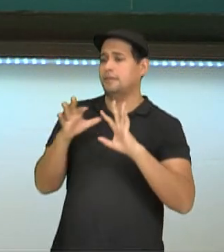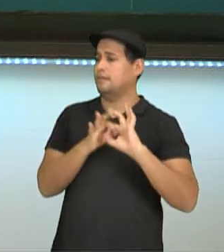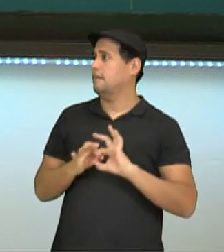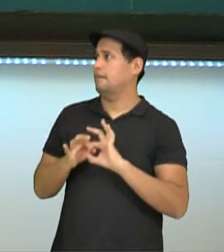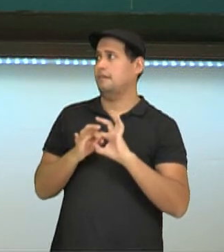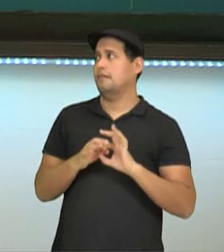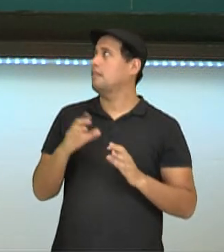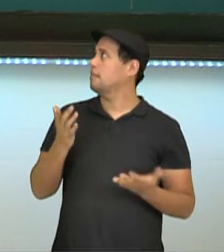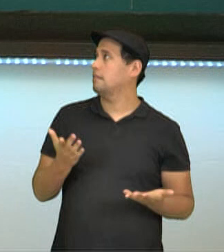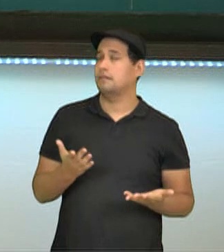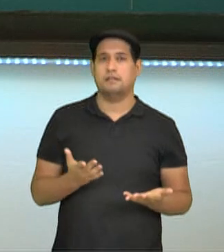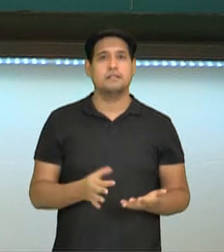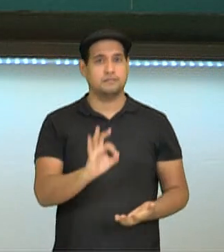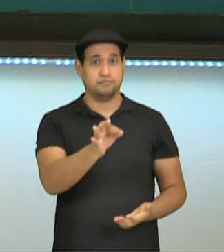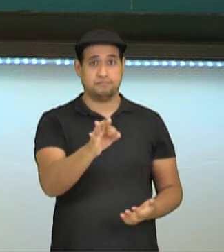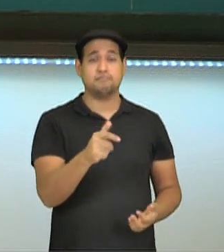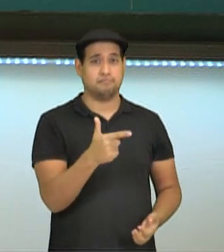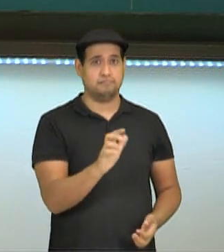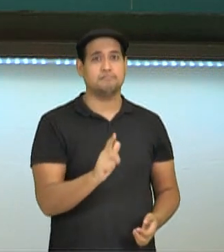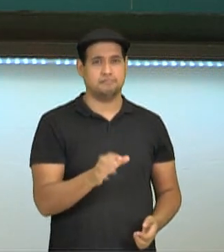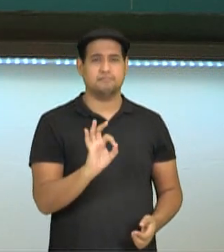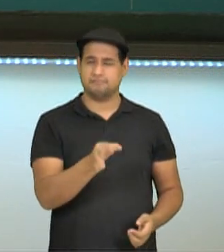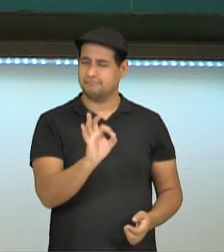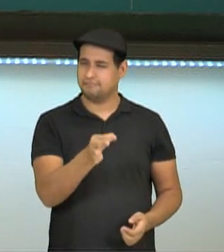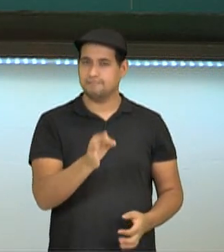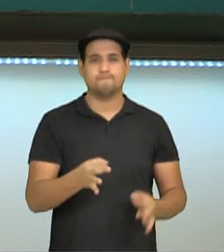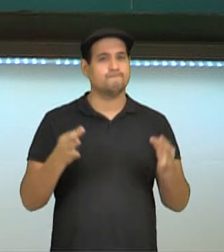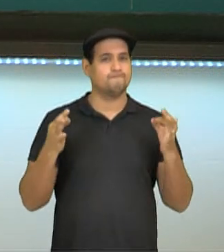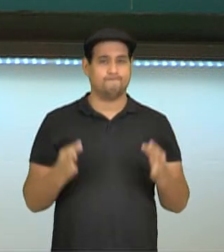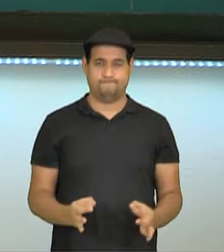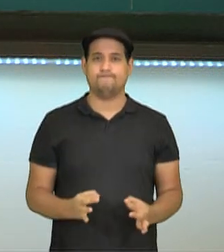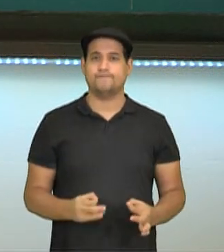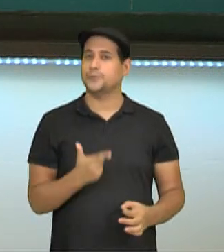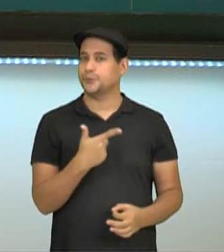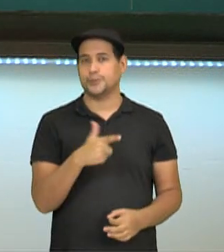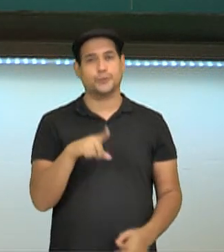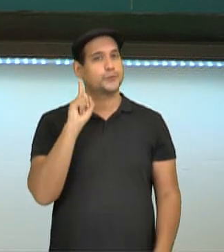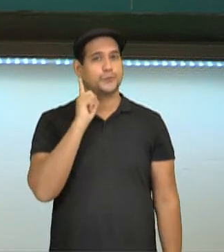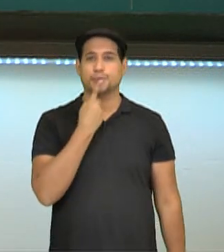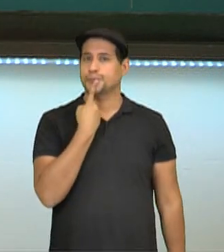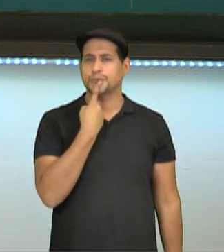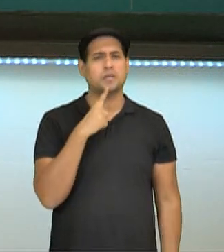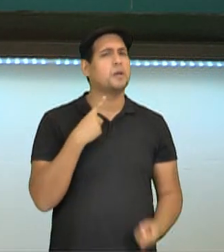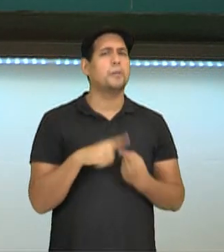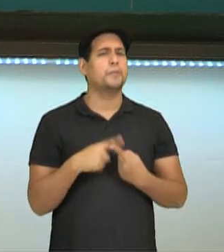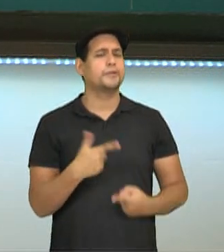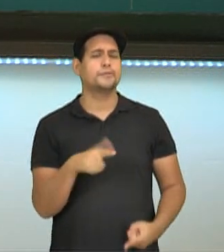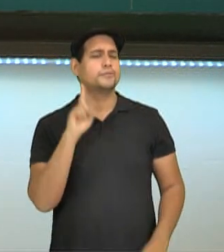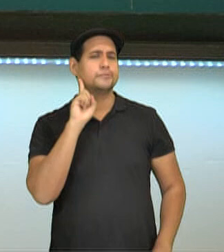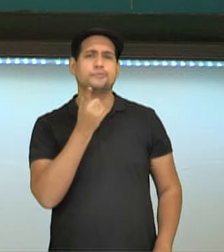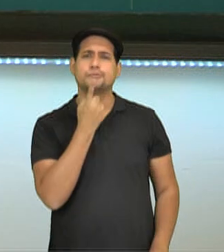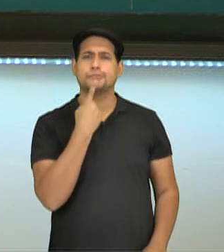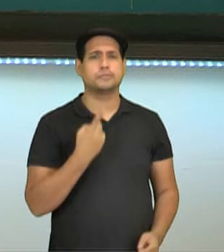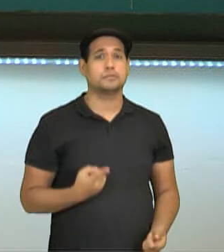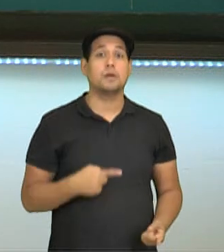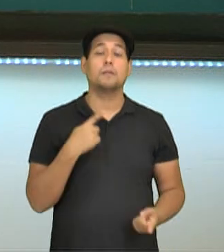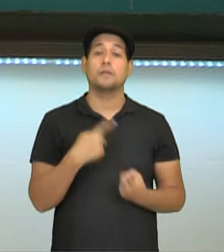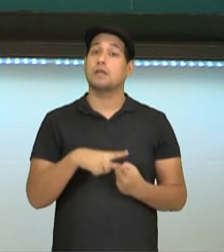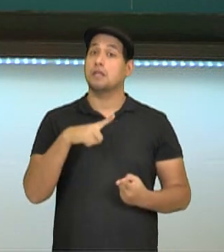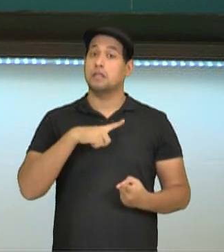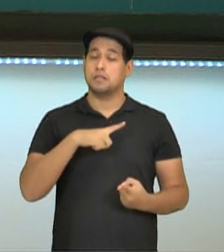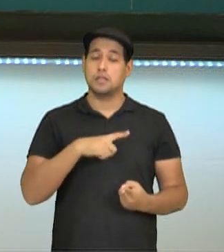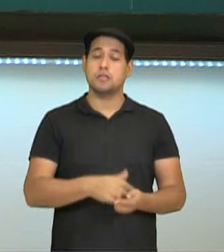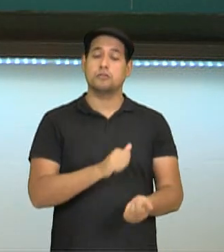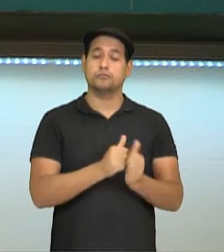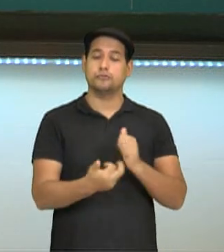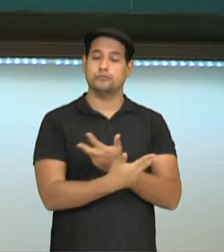Paralimpíadas. Você está correto? Certíssimo. Não tem. Por que que não tem? Porque existem uns